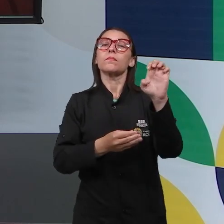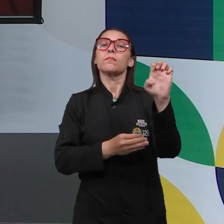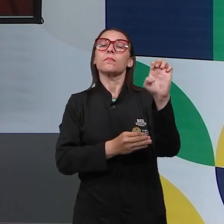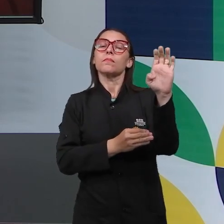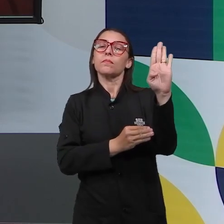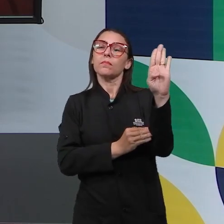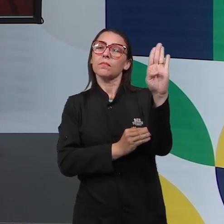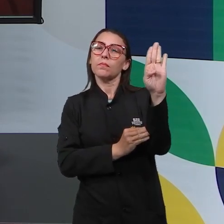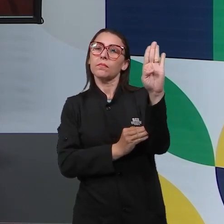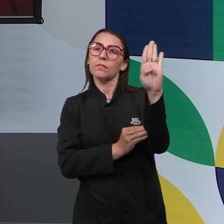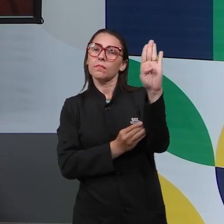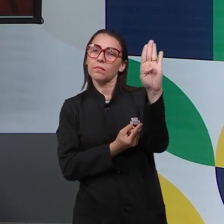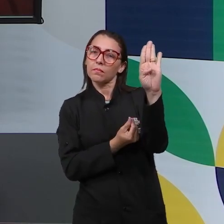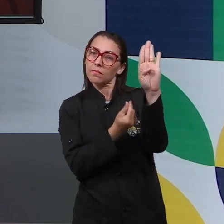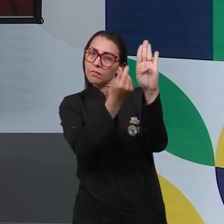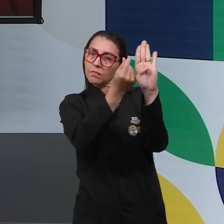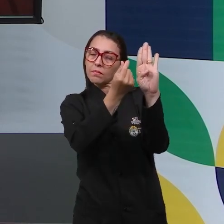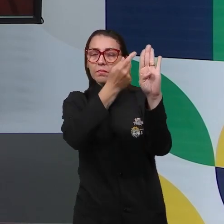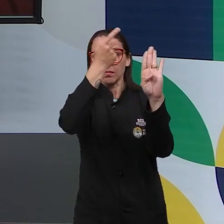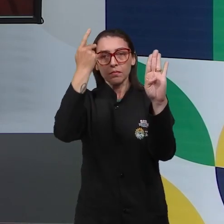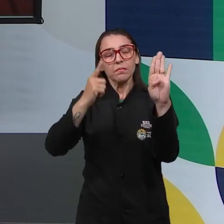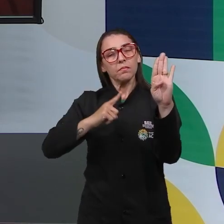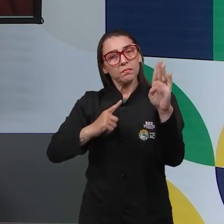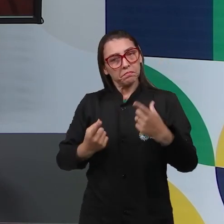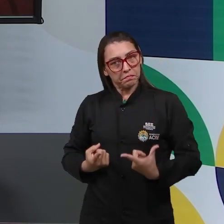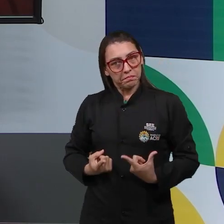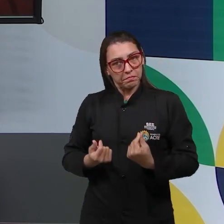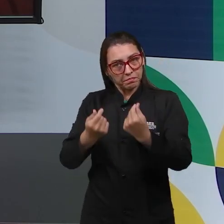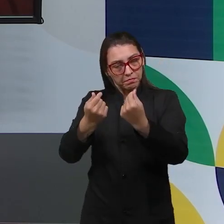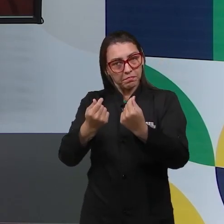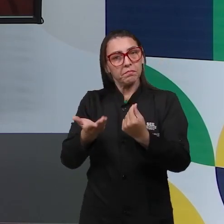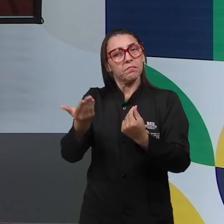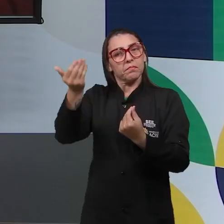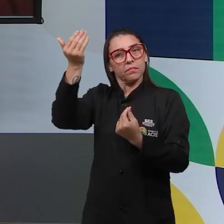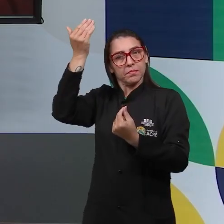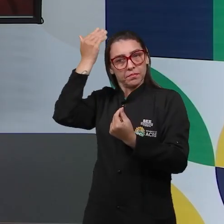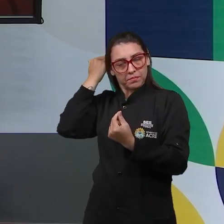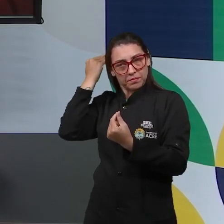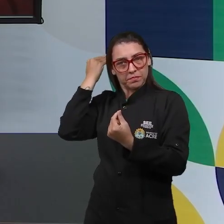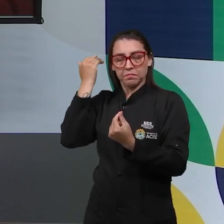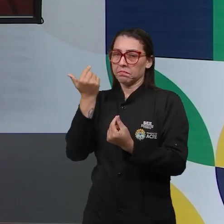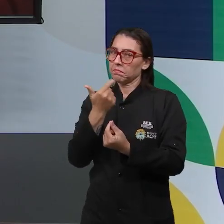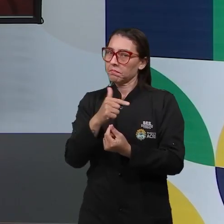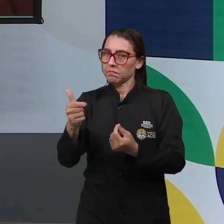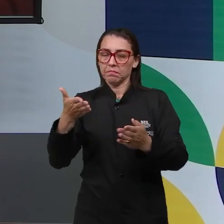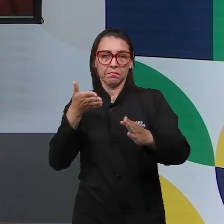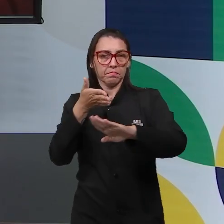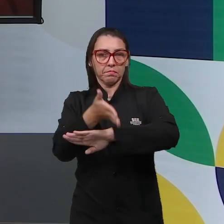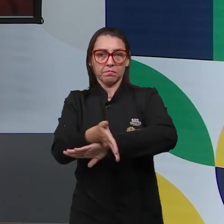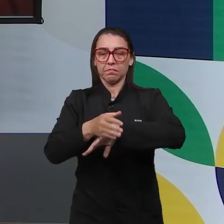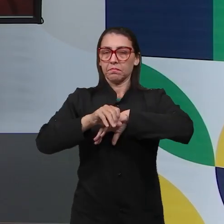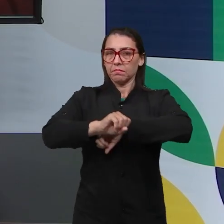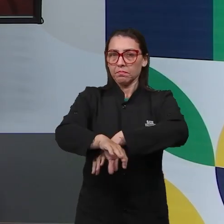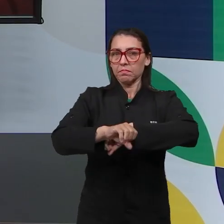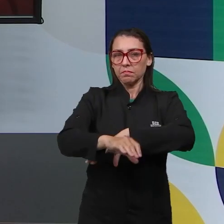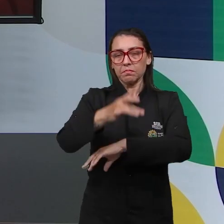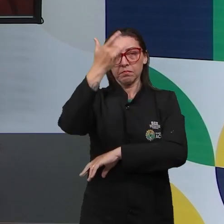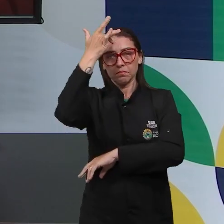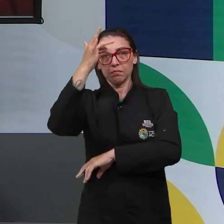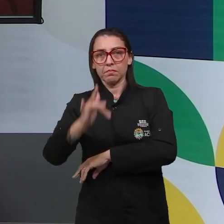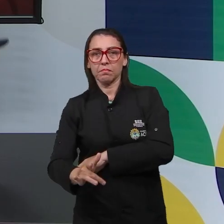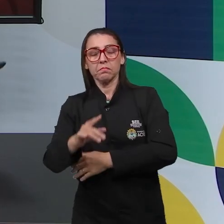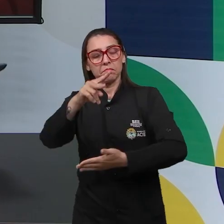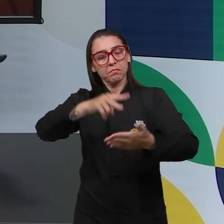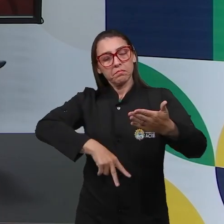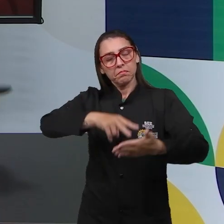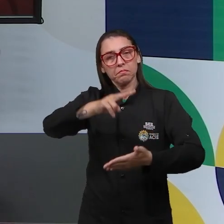condições financeiras. Então, muitas das vezes, os nossos antepassados, eles não tiveram acesso à educação, então não sabiam